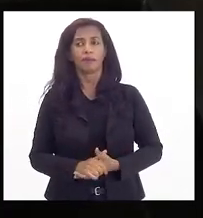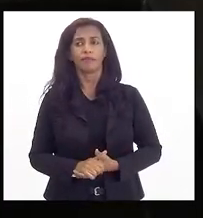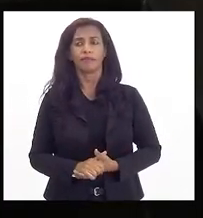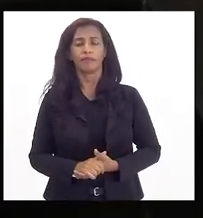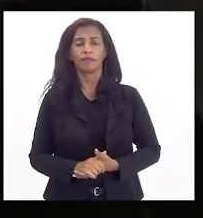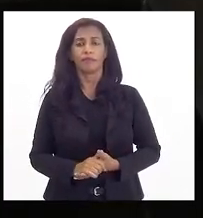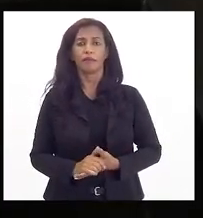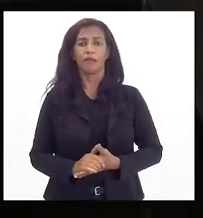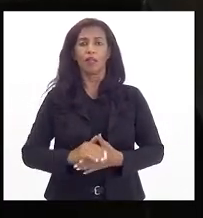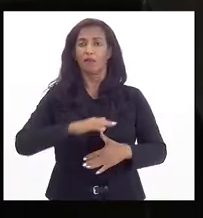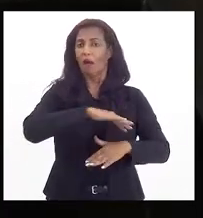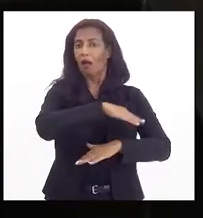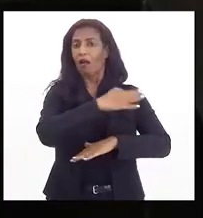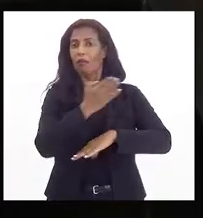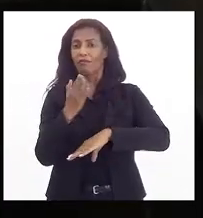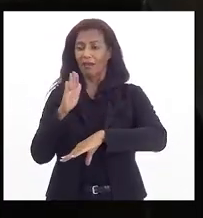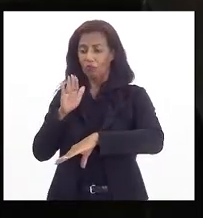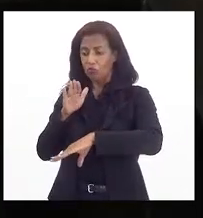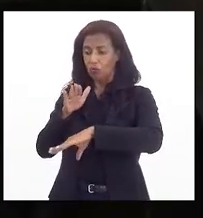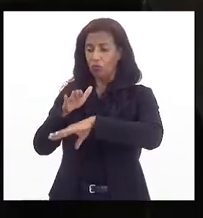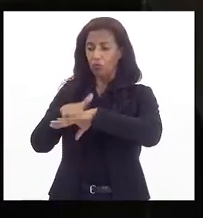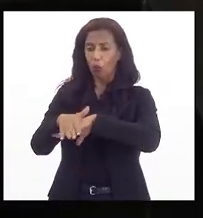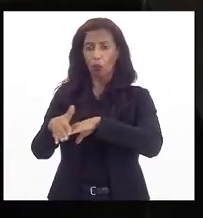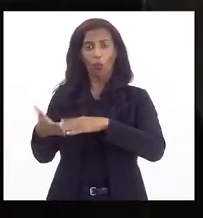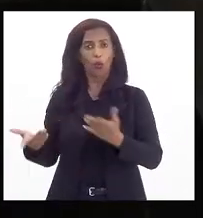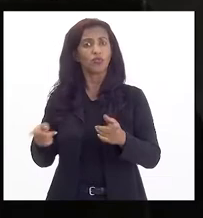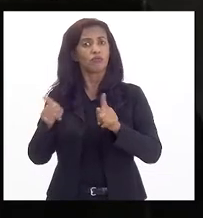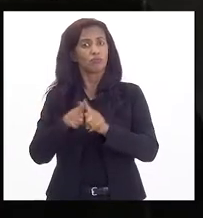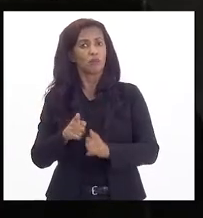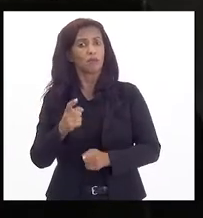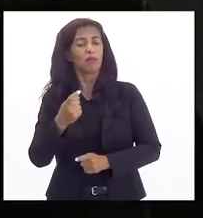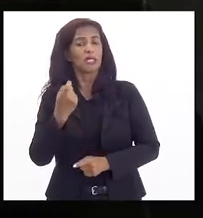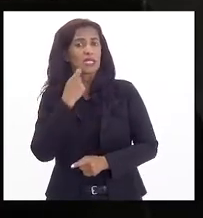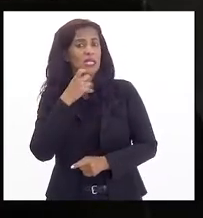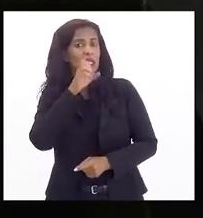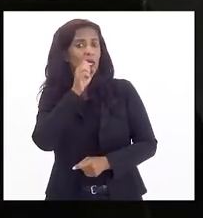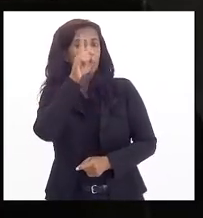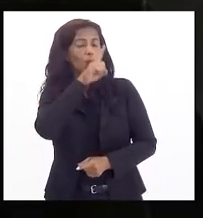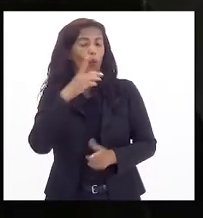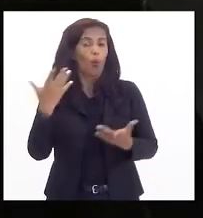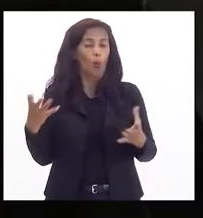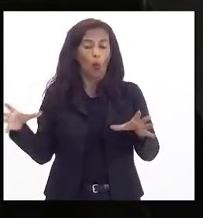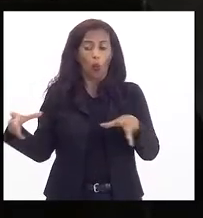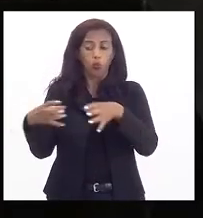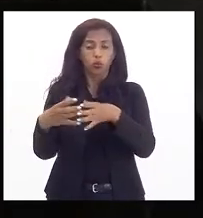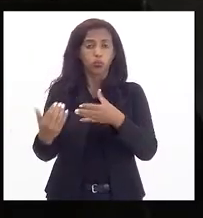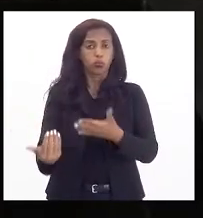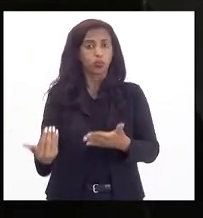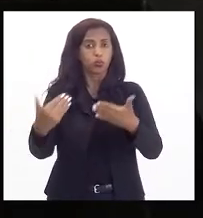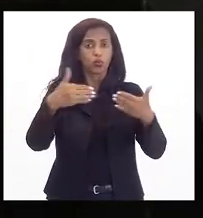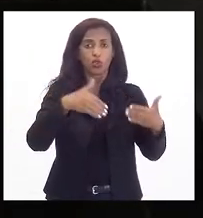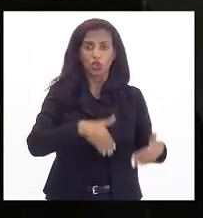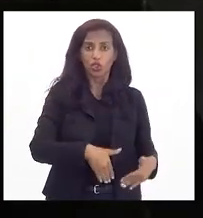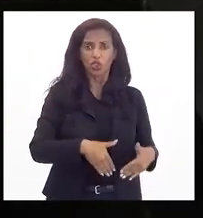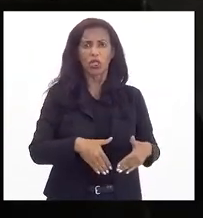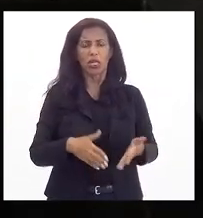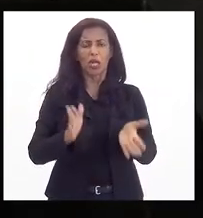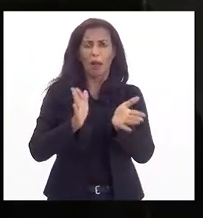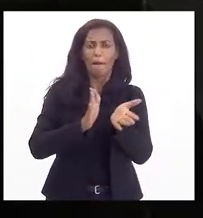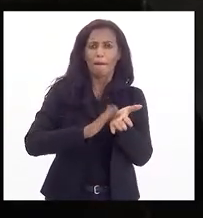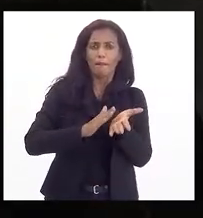pelo turno da noite, quando já estão em casa, nos finais de semana, recebendo um conjunto interminável de